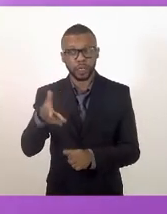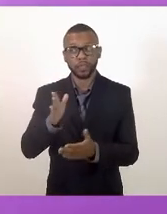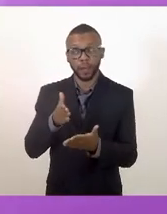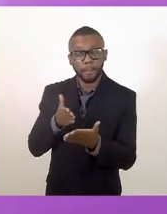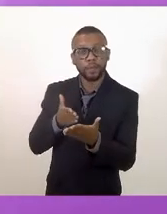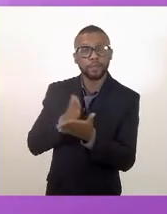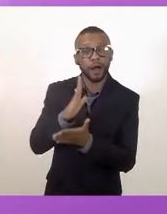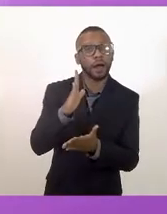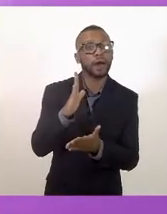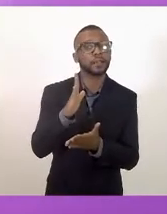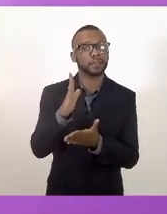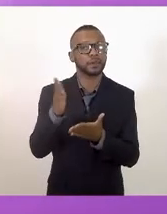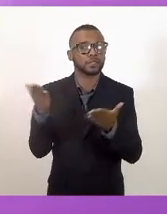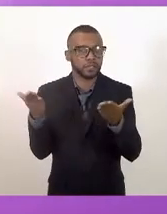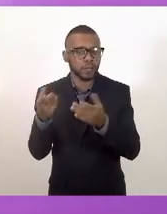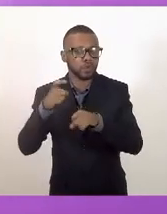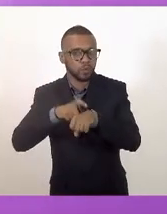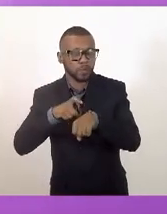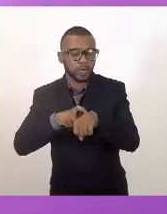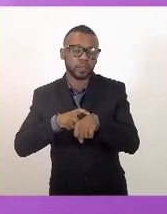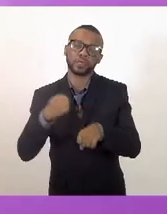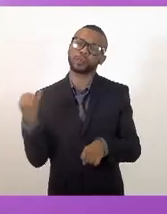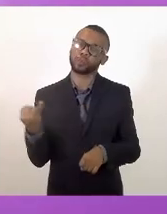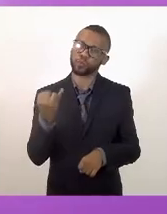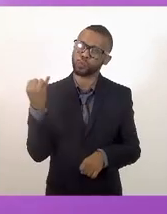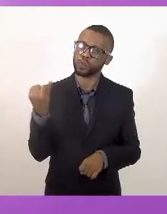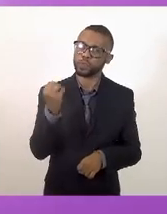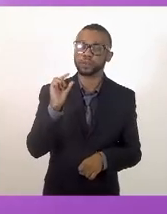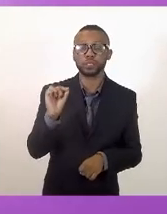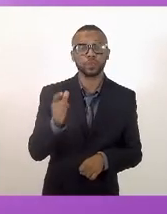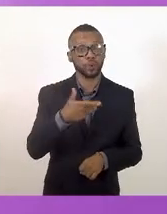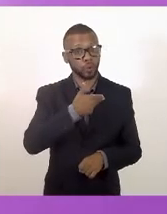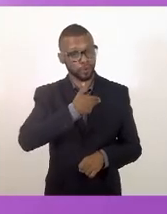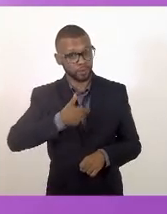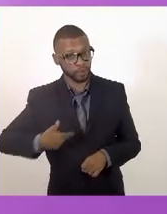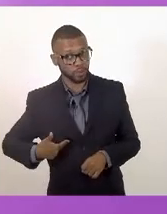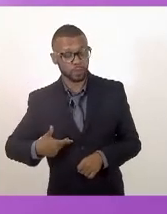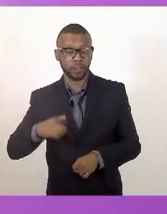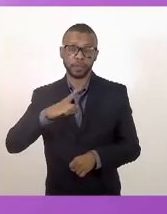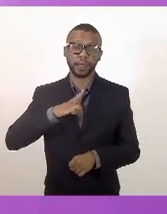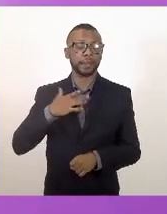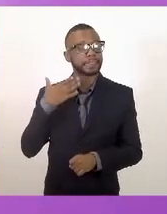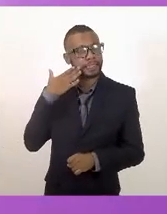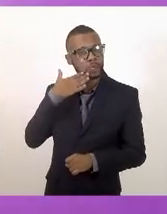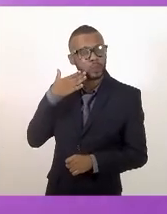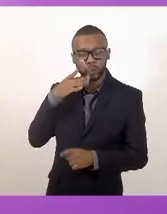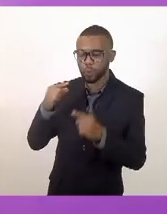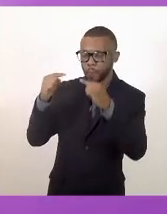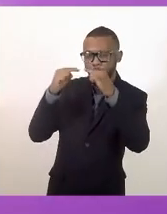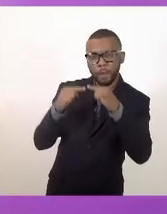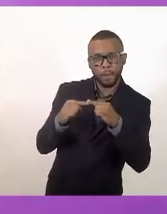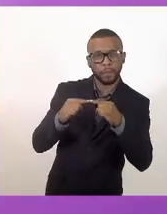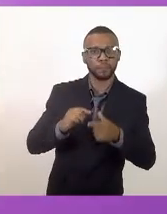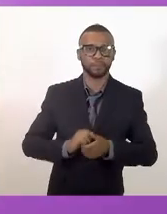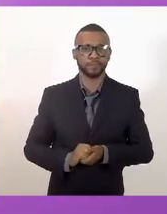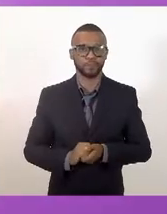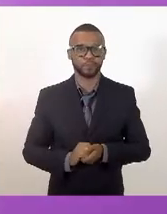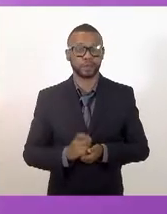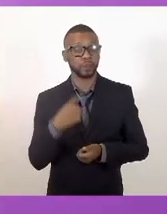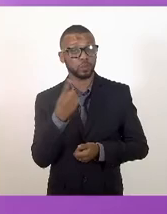casa, e que é necessário que o governador libere esses recursos, para que a gente consiga realmente